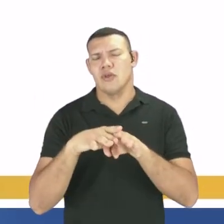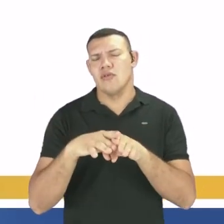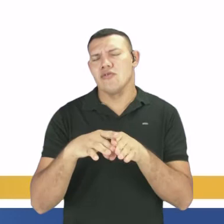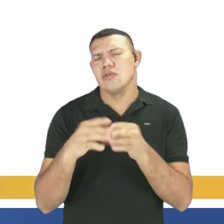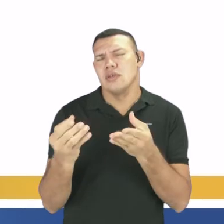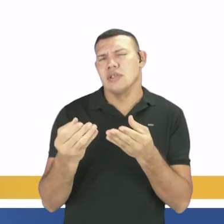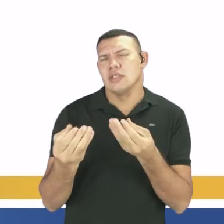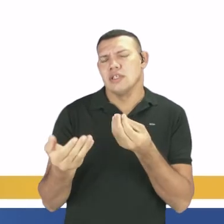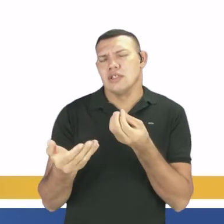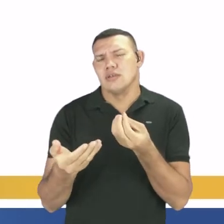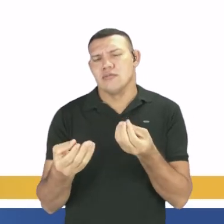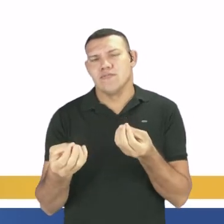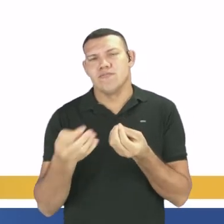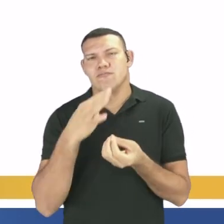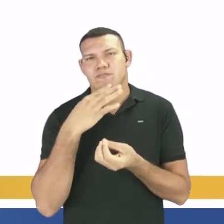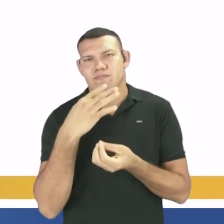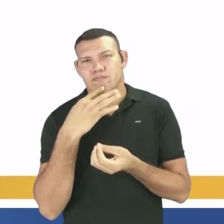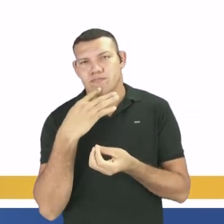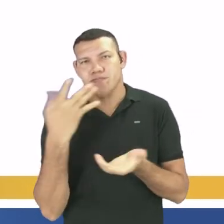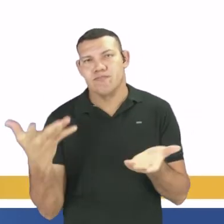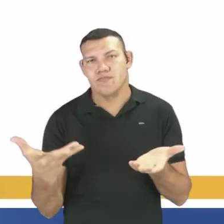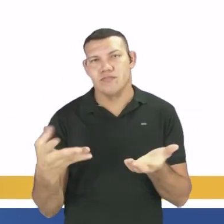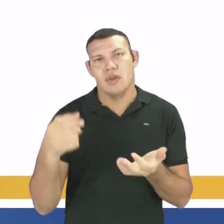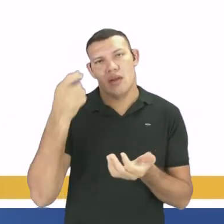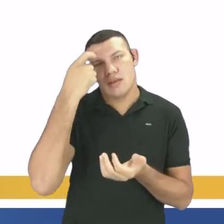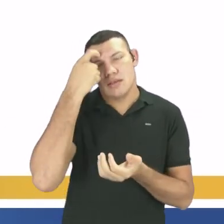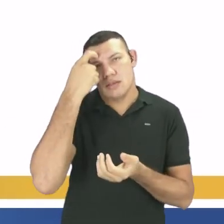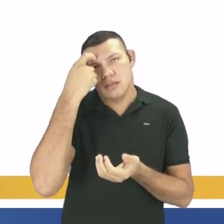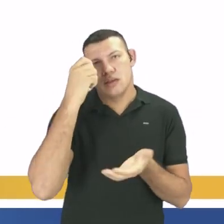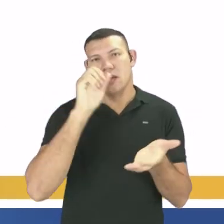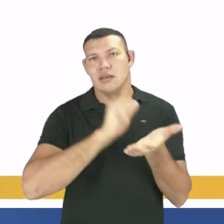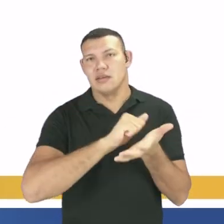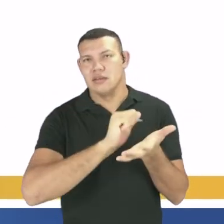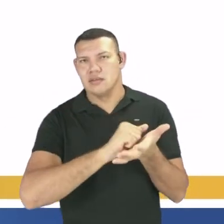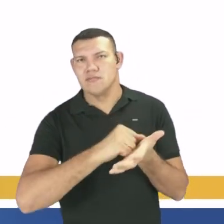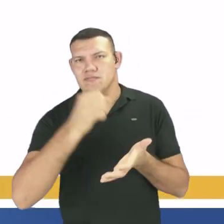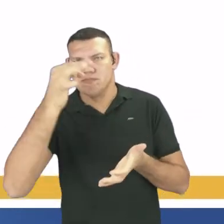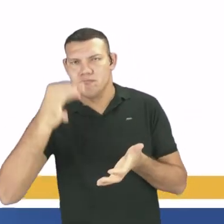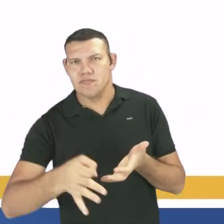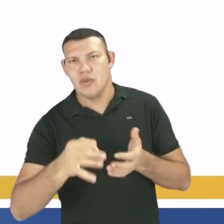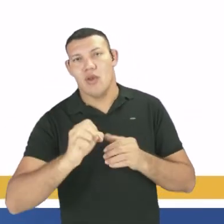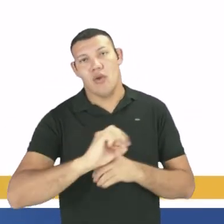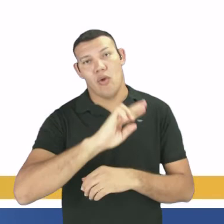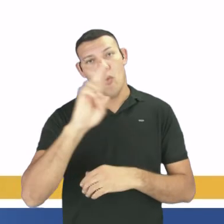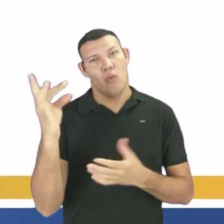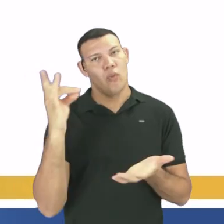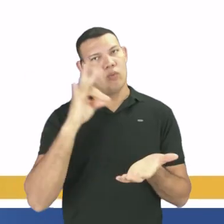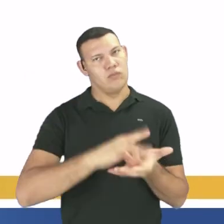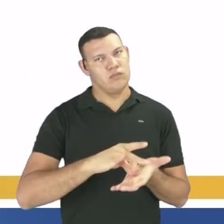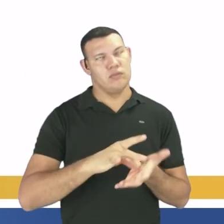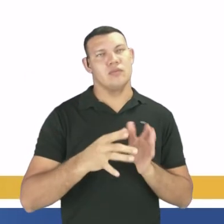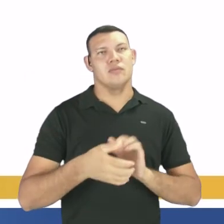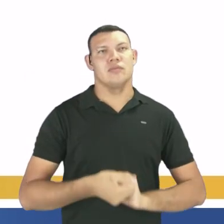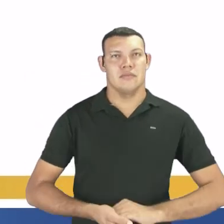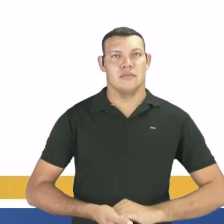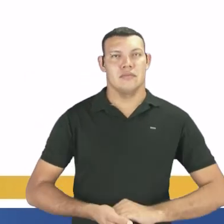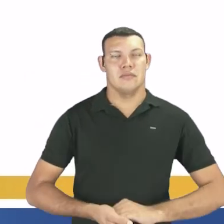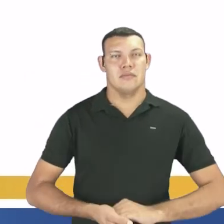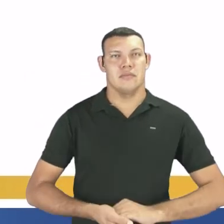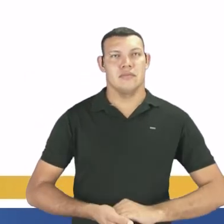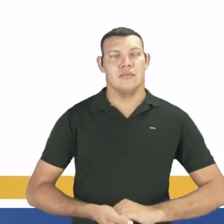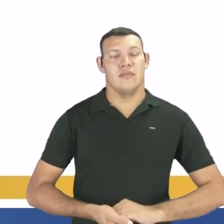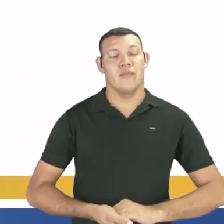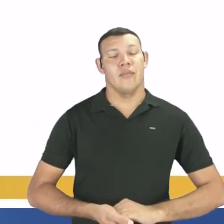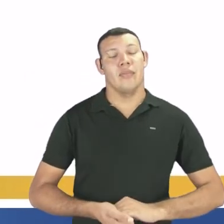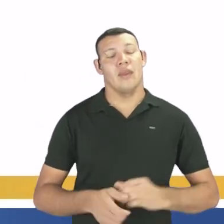e embasamento, principalmente com o uso de dados concretos ou reais. E a